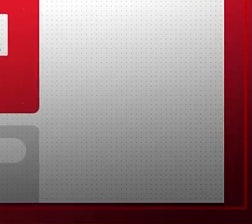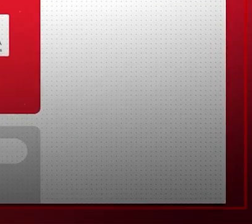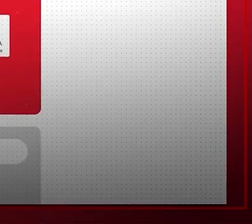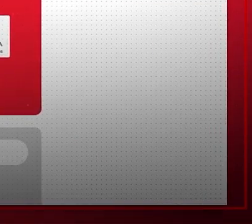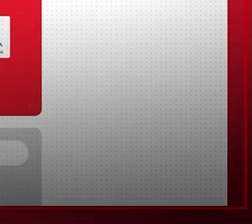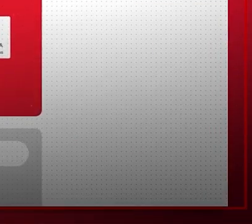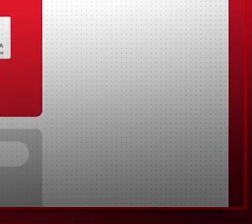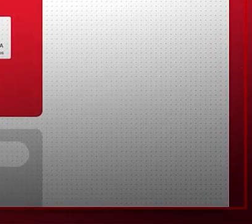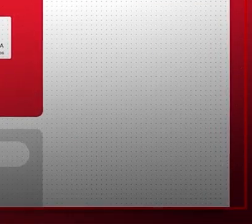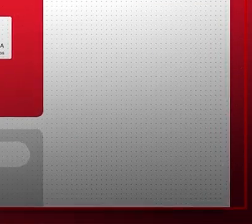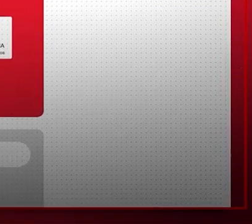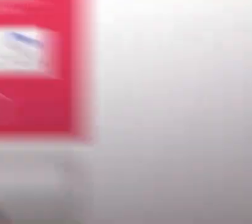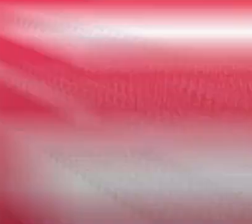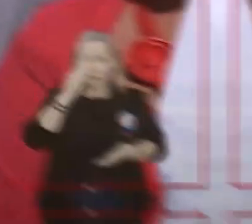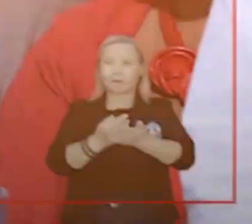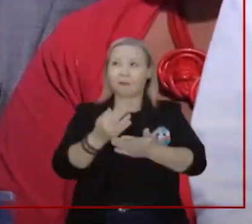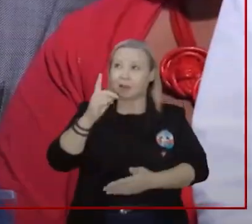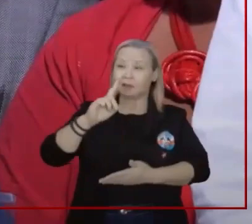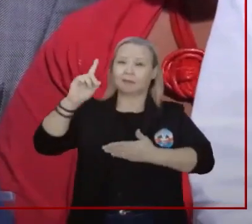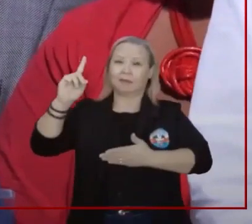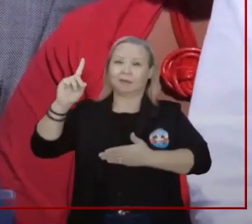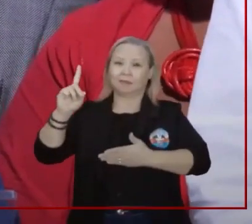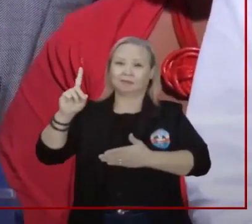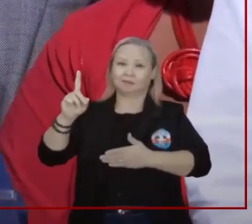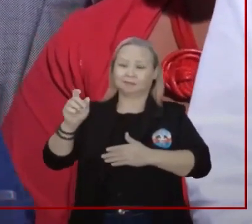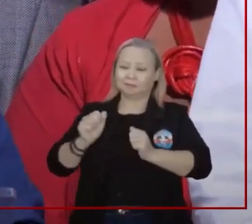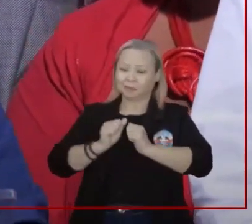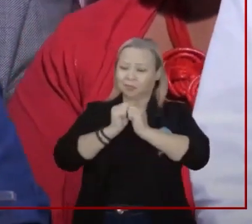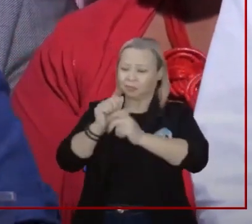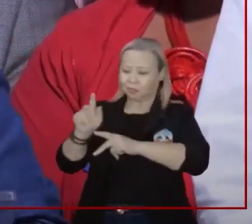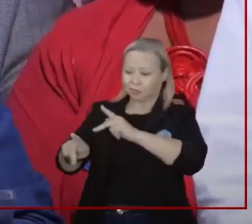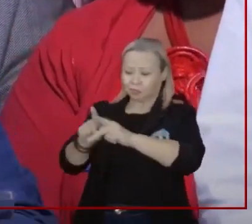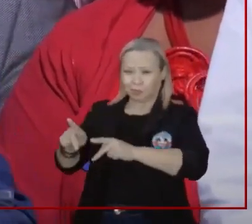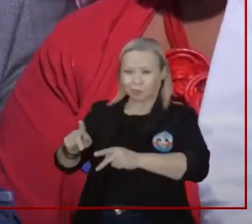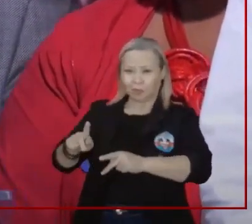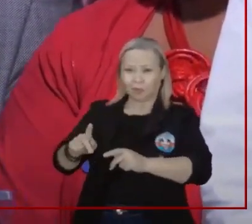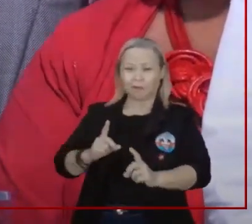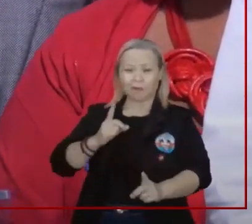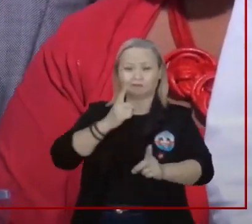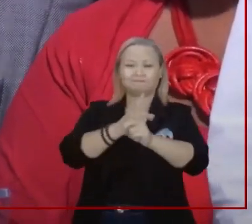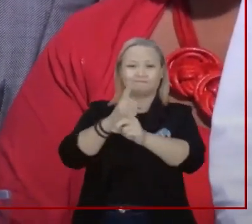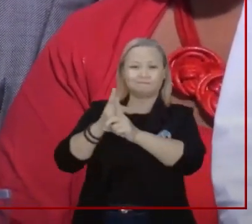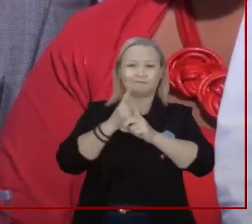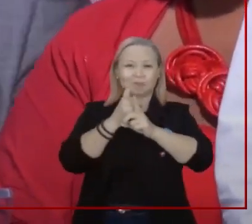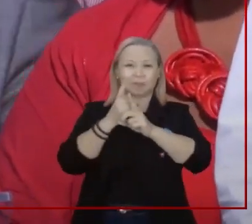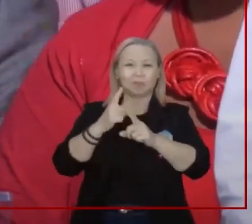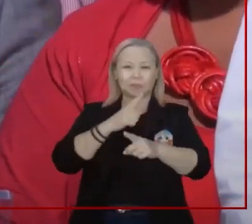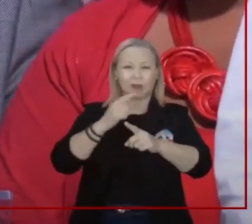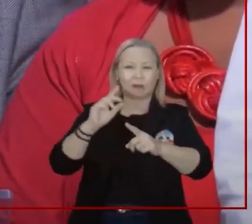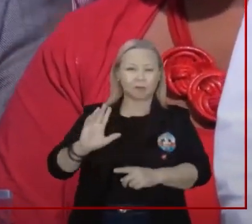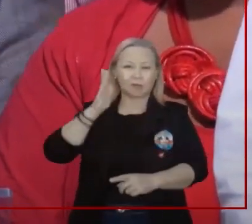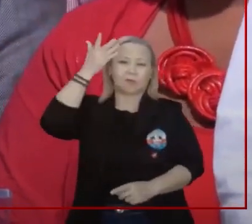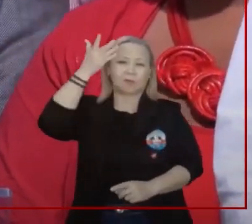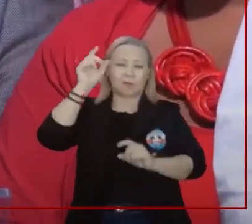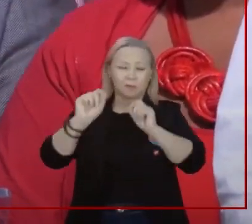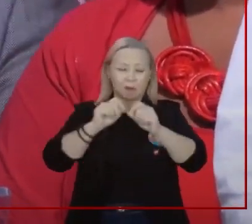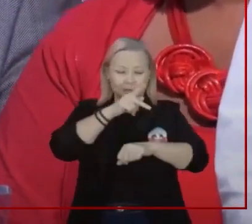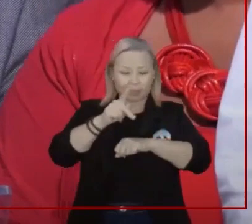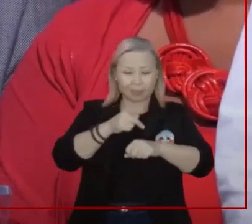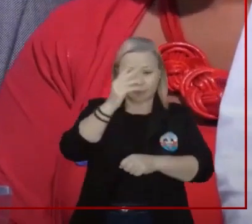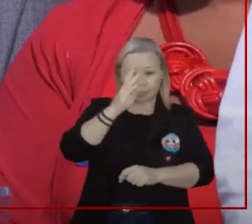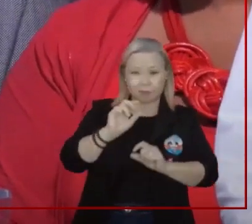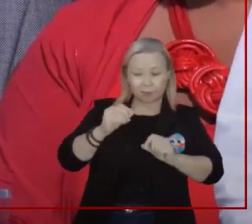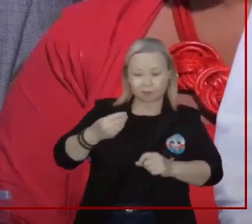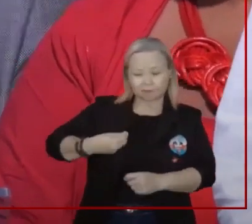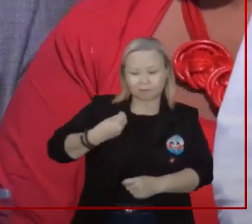e isolado do mundo. Nós vamos encontrar uma saída para que esse país volte a viver